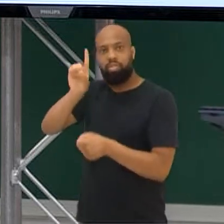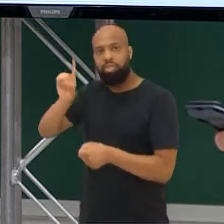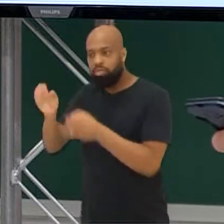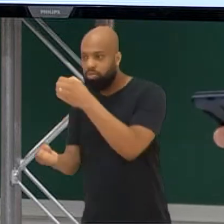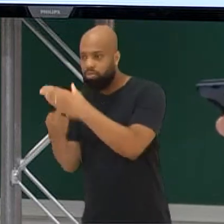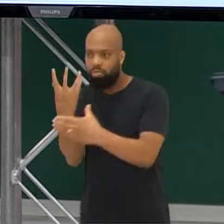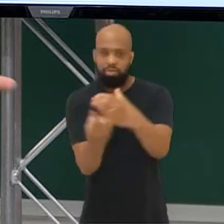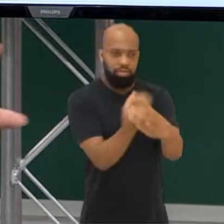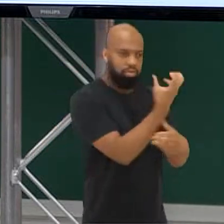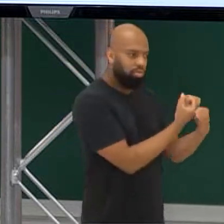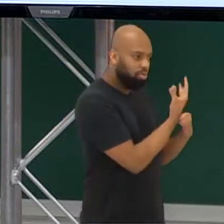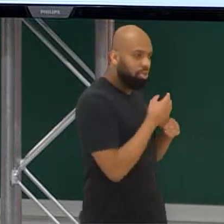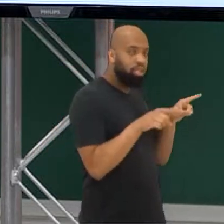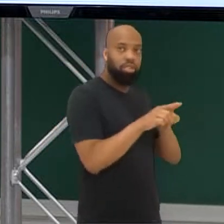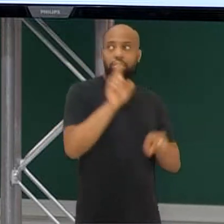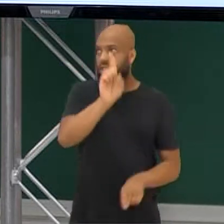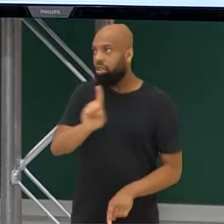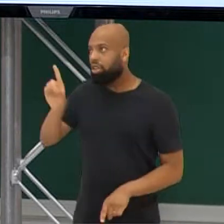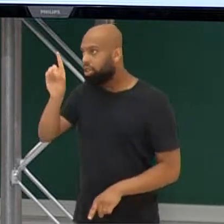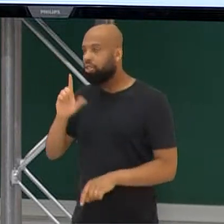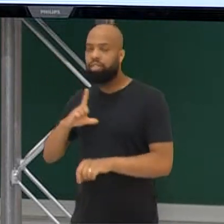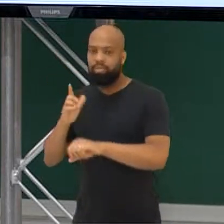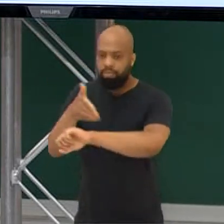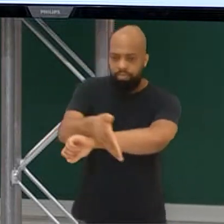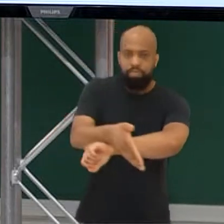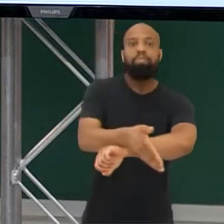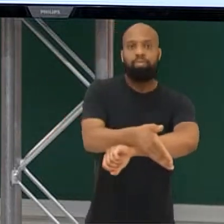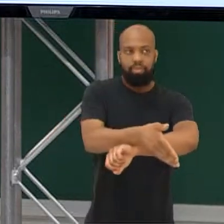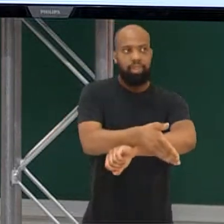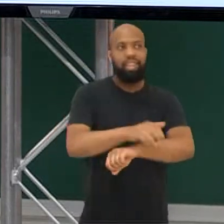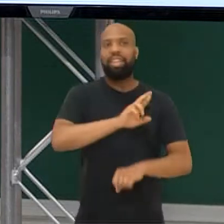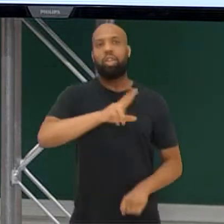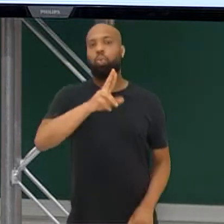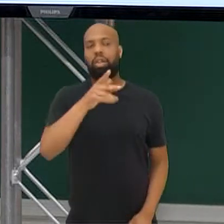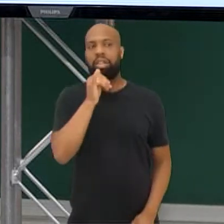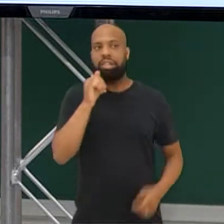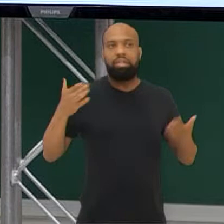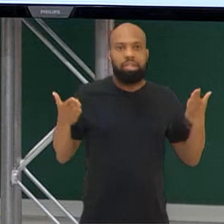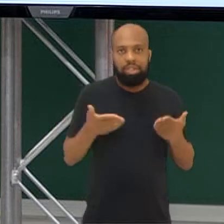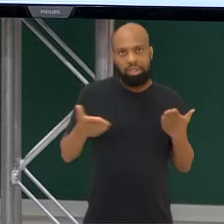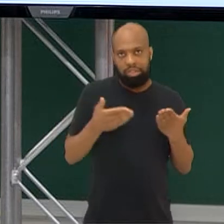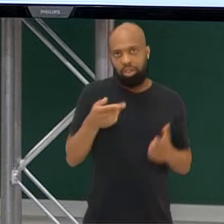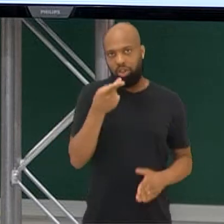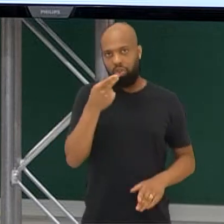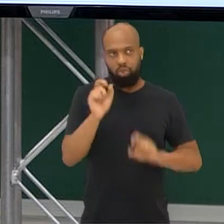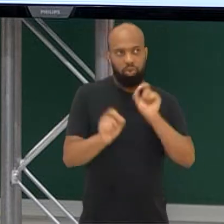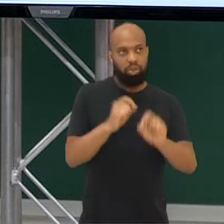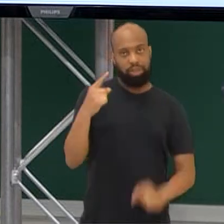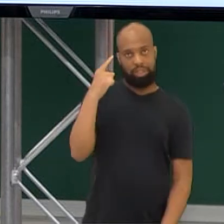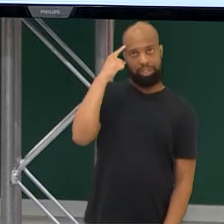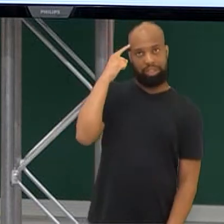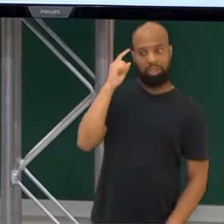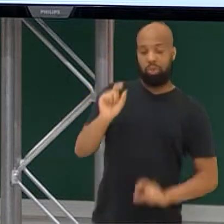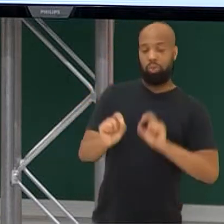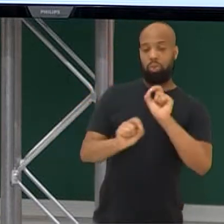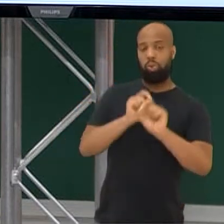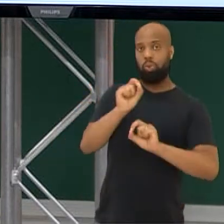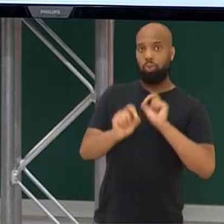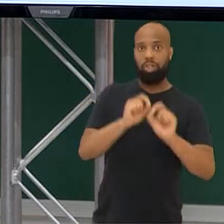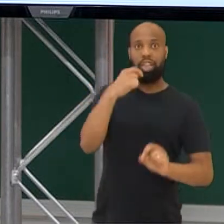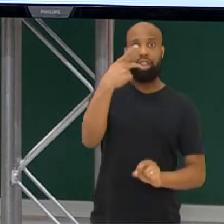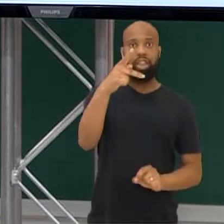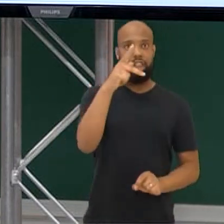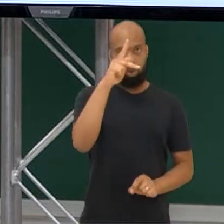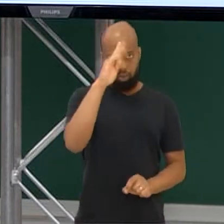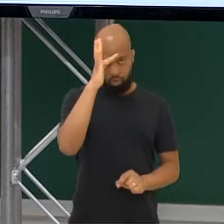que criou, é Deus que interfere, né? Nós não estamos aqui, por exemplo, pensando o que a sua